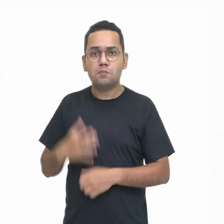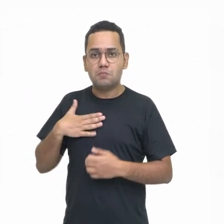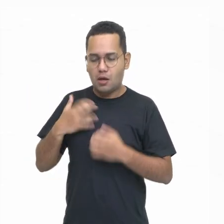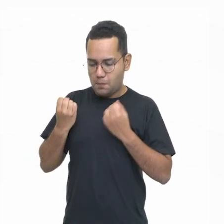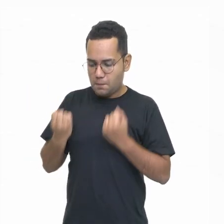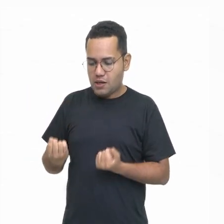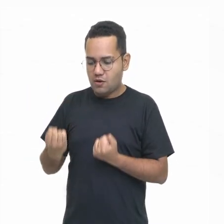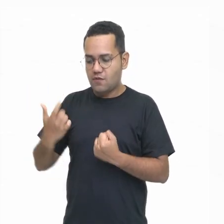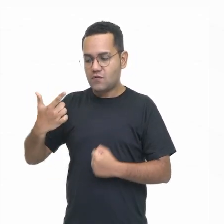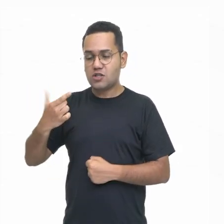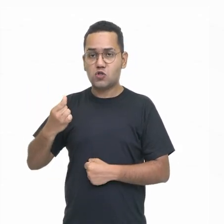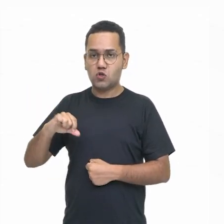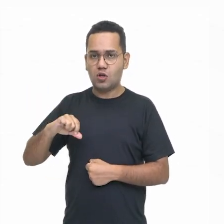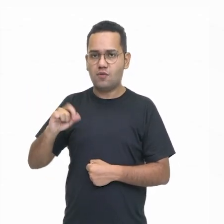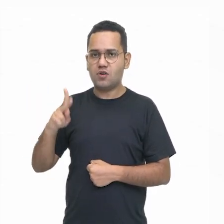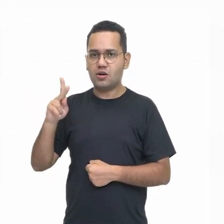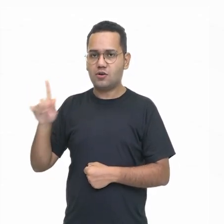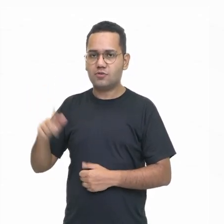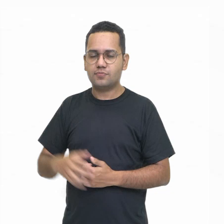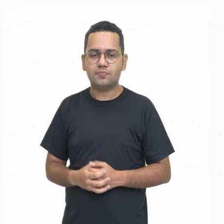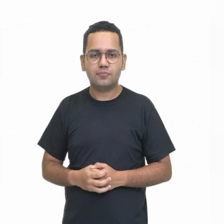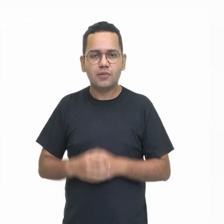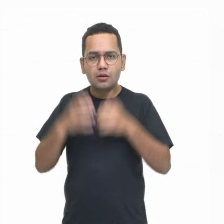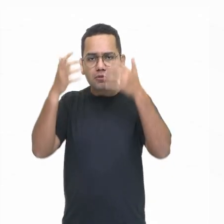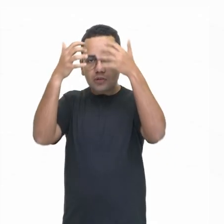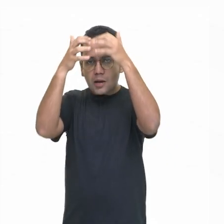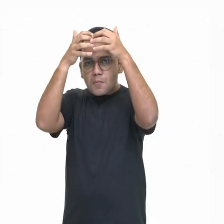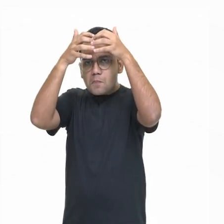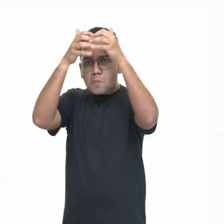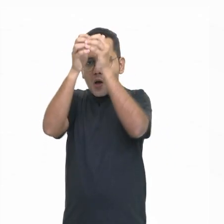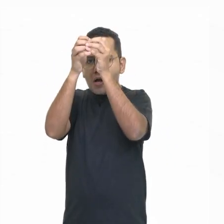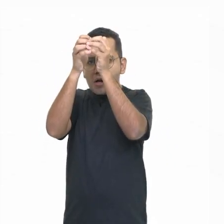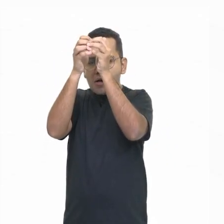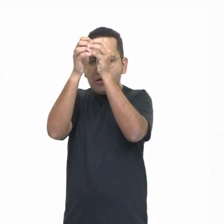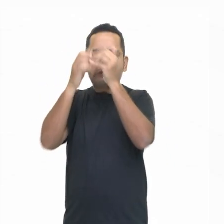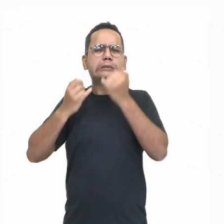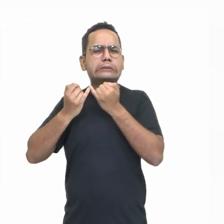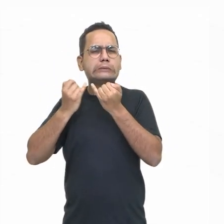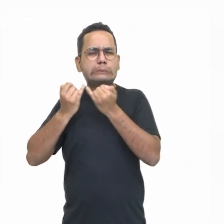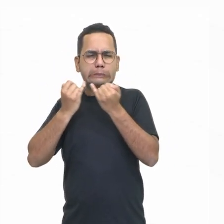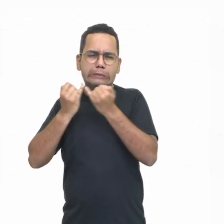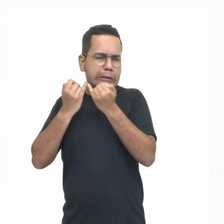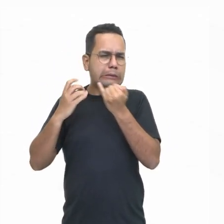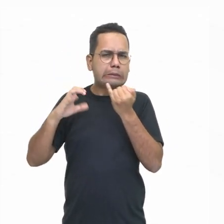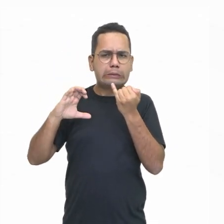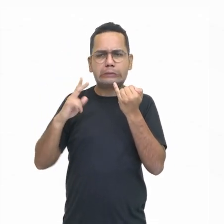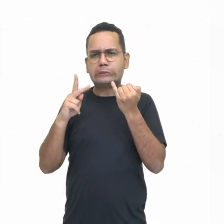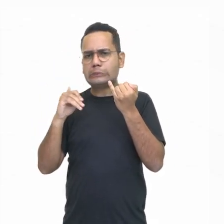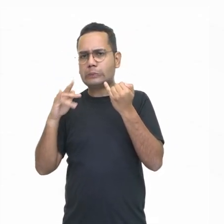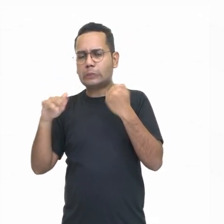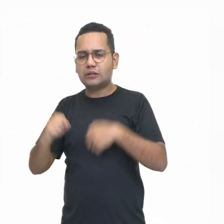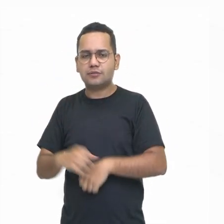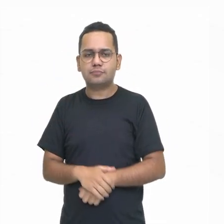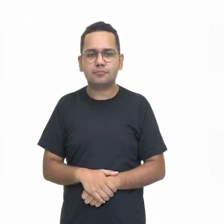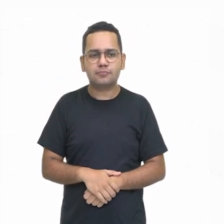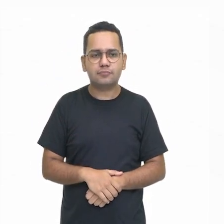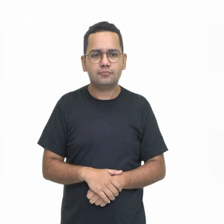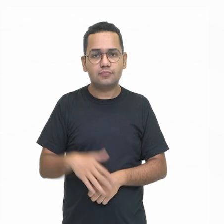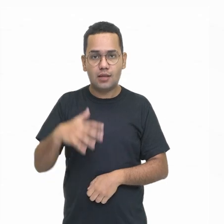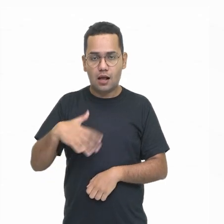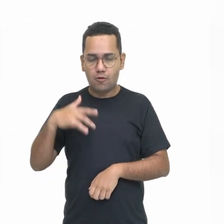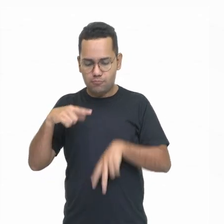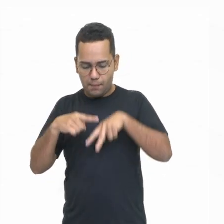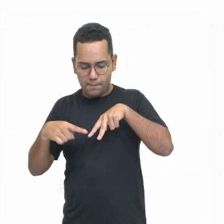29 quilos. O cérebro era pequeno, como o de um chimpanzé, mas a pelvis e os ossos da perna